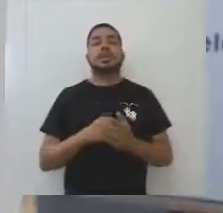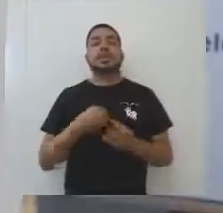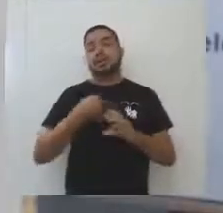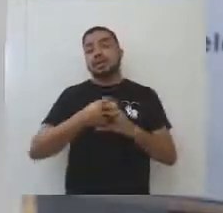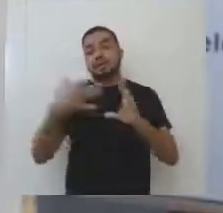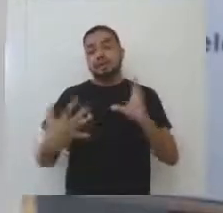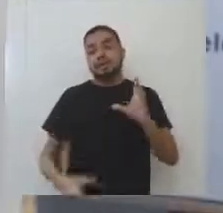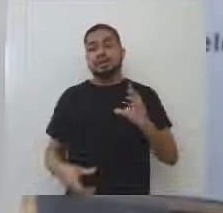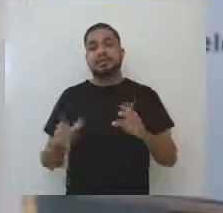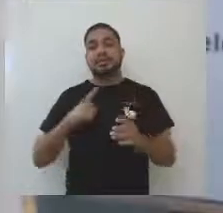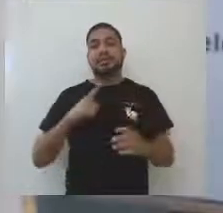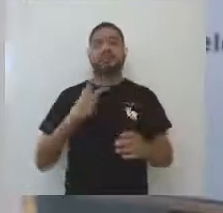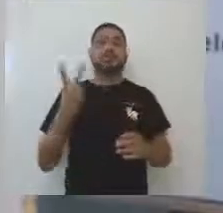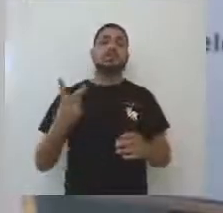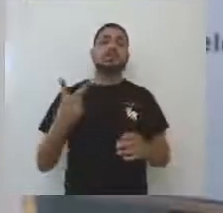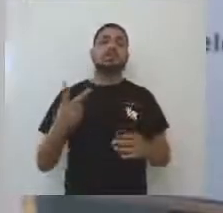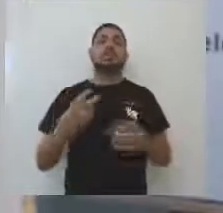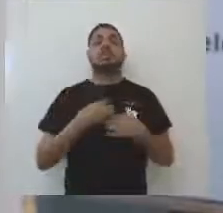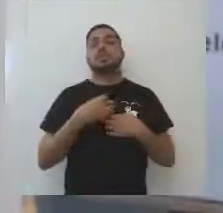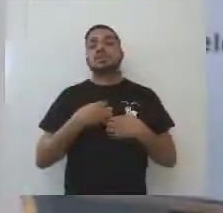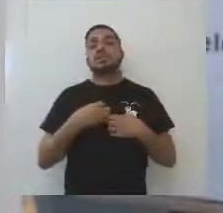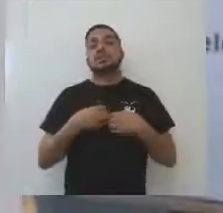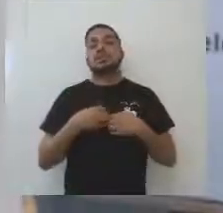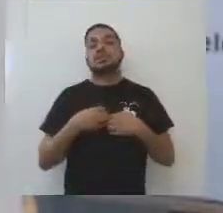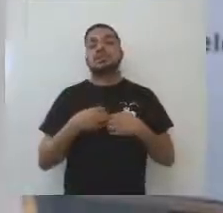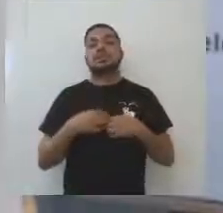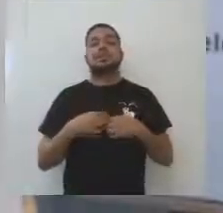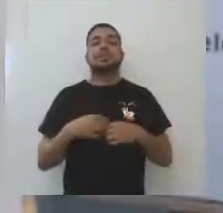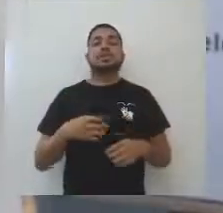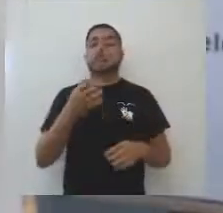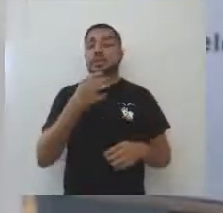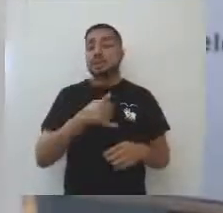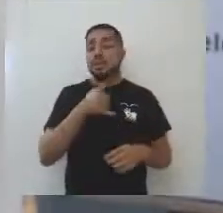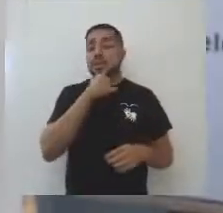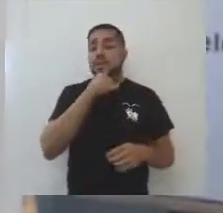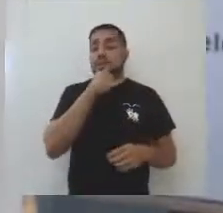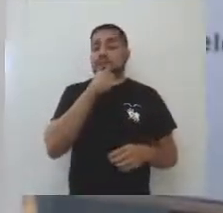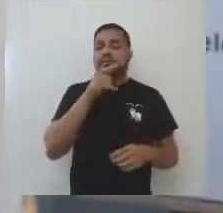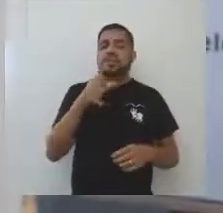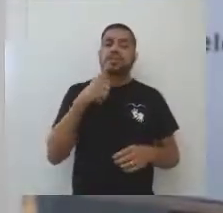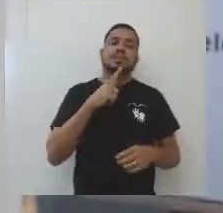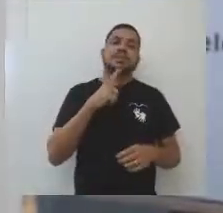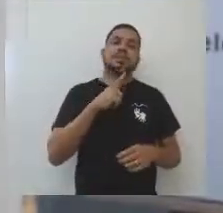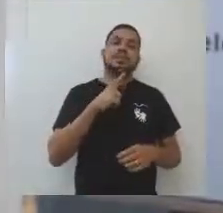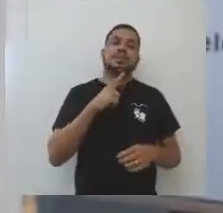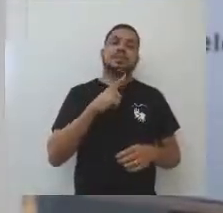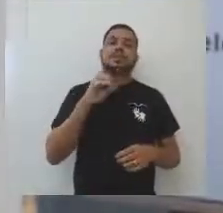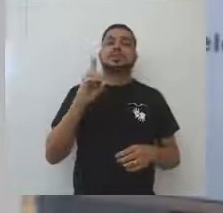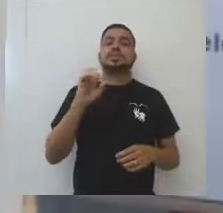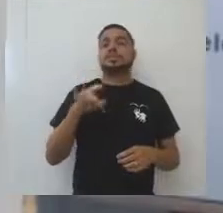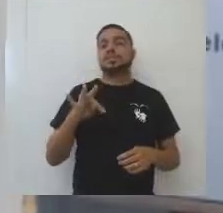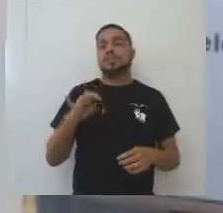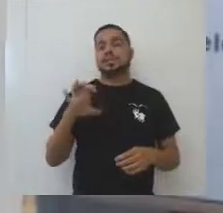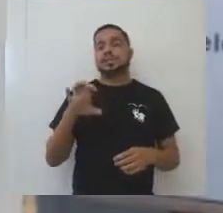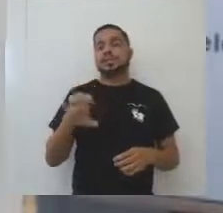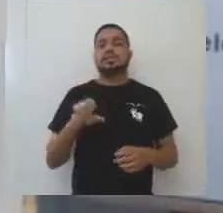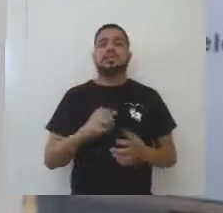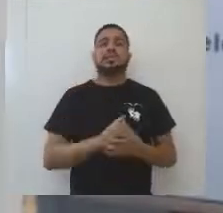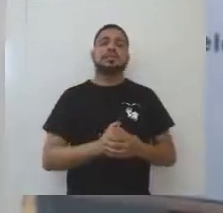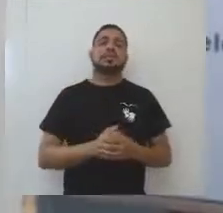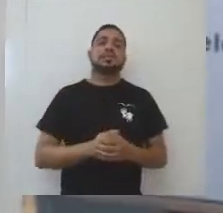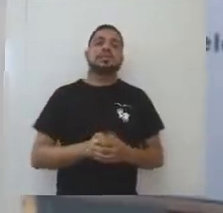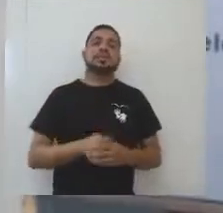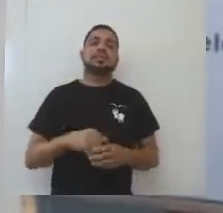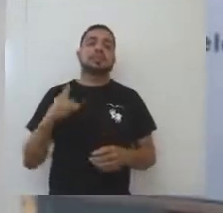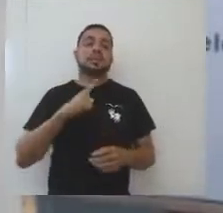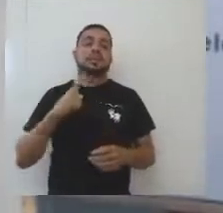característica dominante vai ter 2 possibilidades. Por exemplo, imagina, você vai ter aqui o dominante,